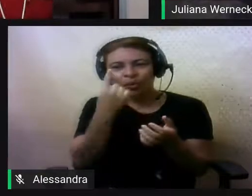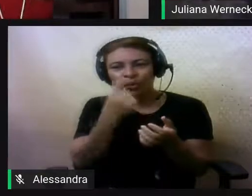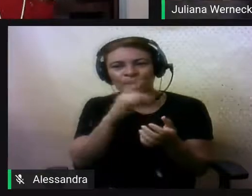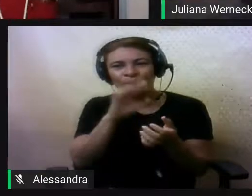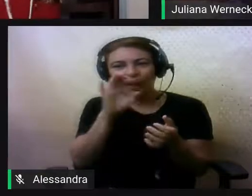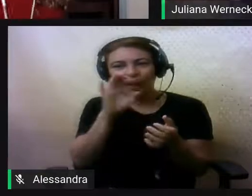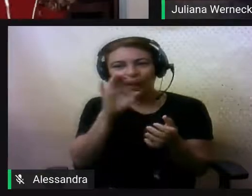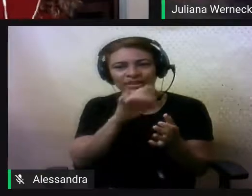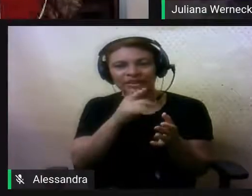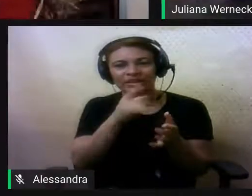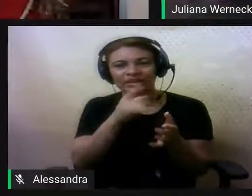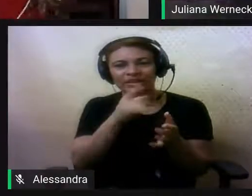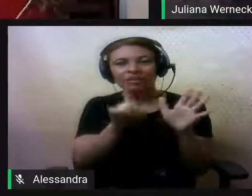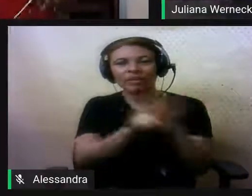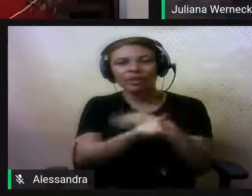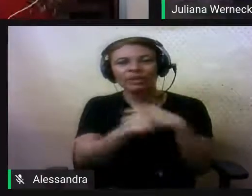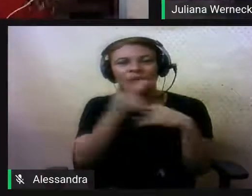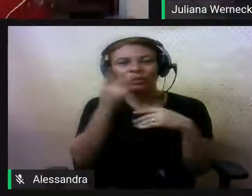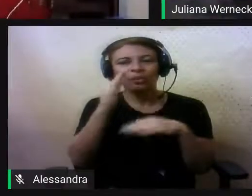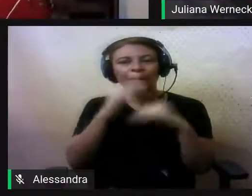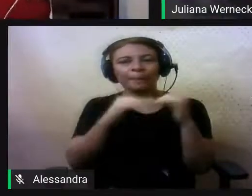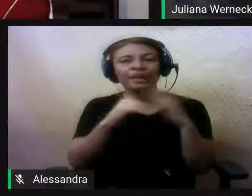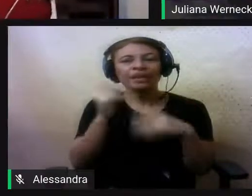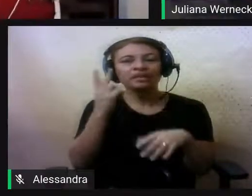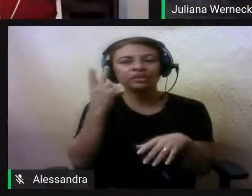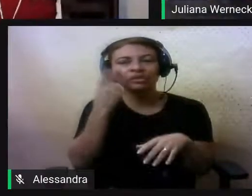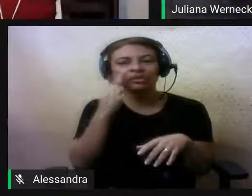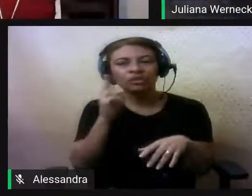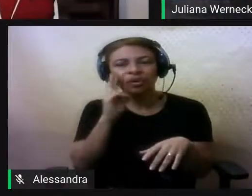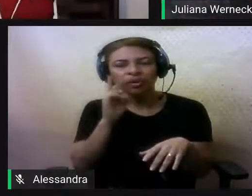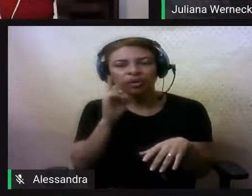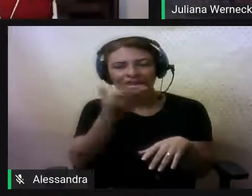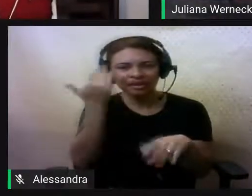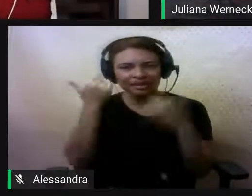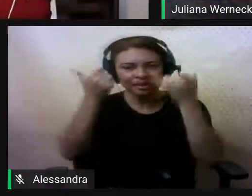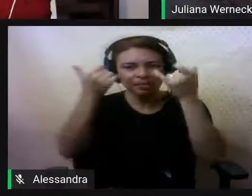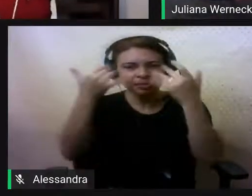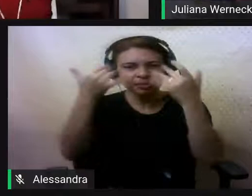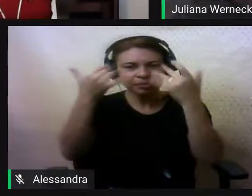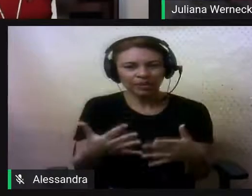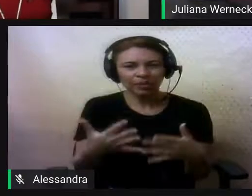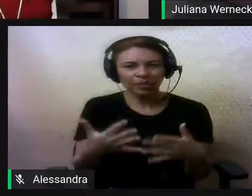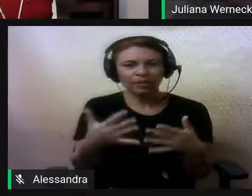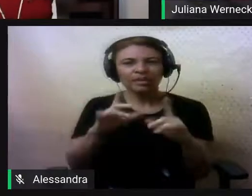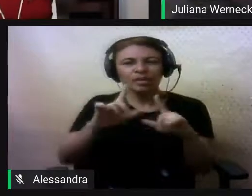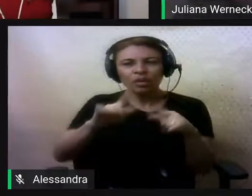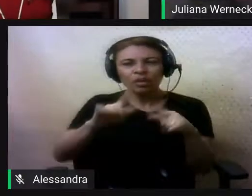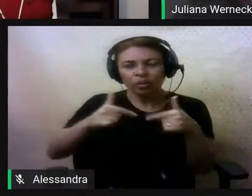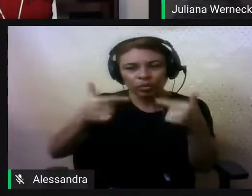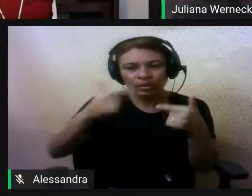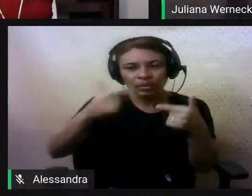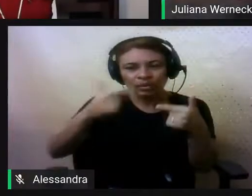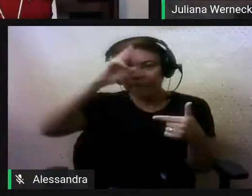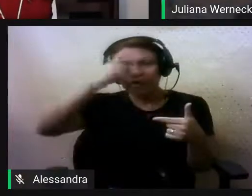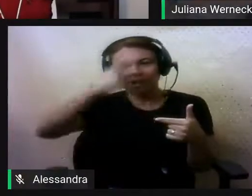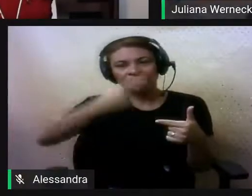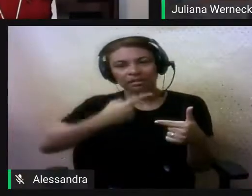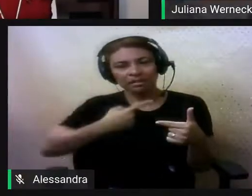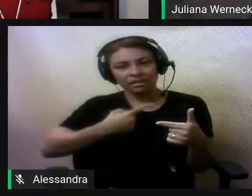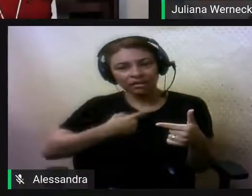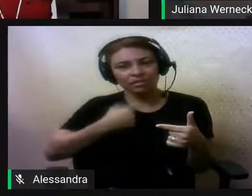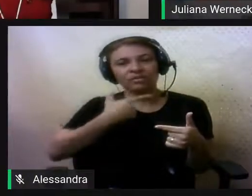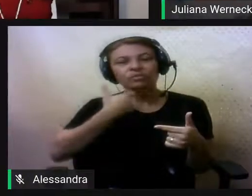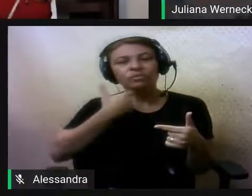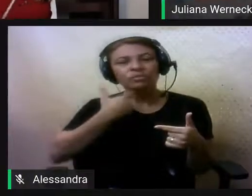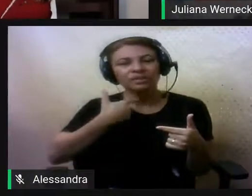coisa que você falou, né, sobre a história de ter, né, de querer, né, lutar pela sua independência, pela autonomia, e esse é um